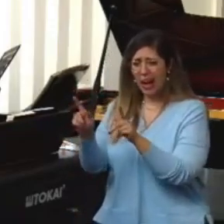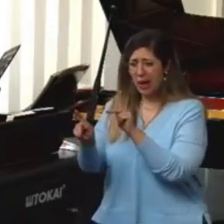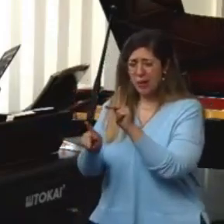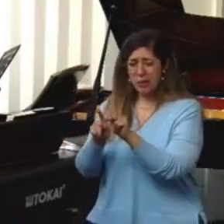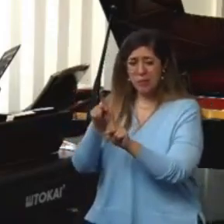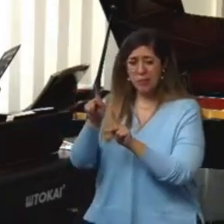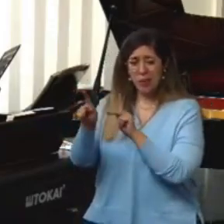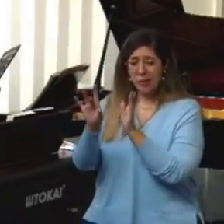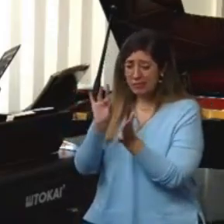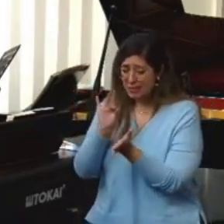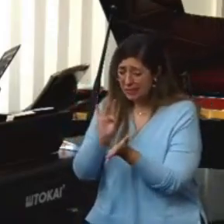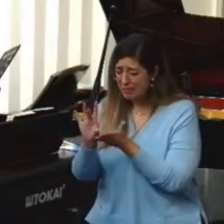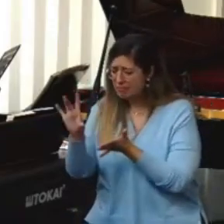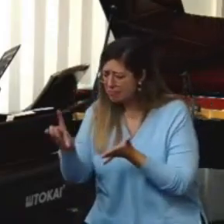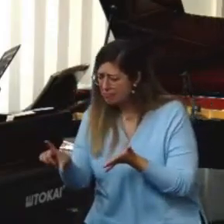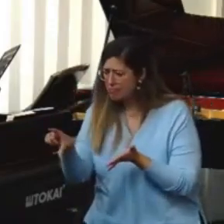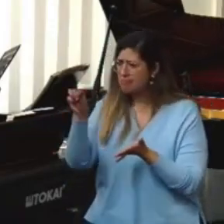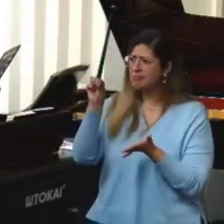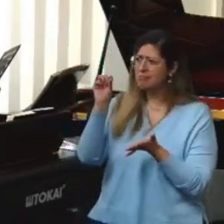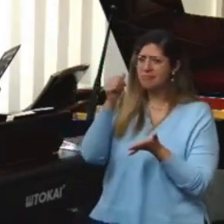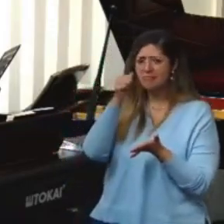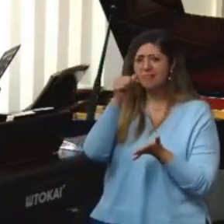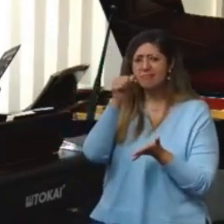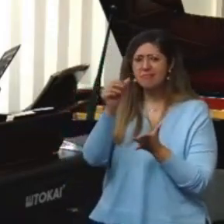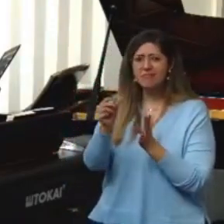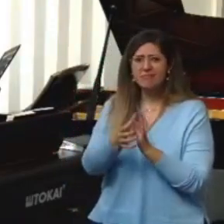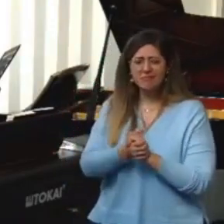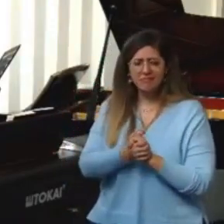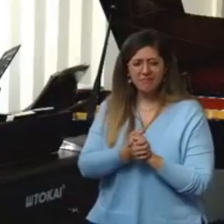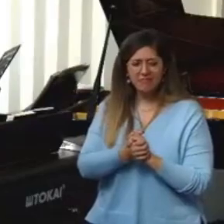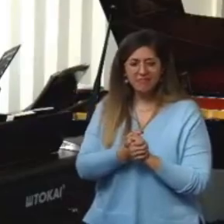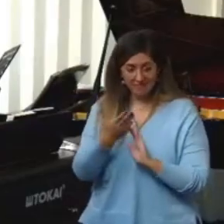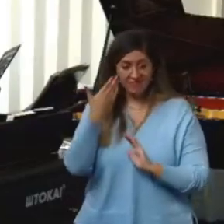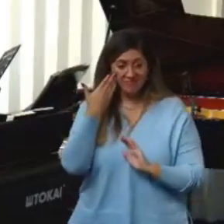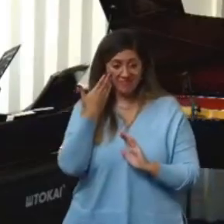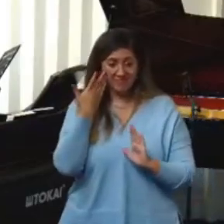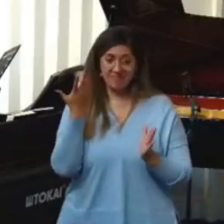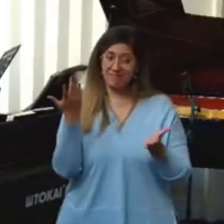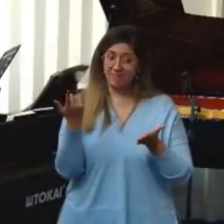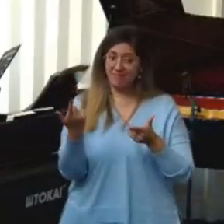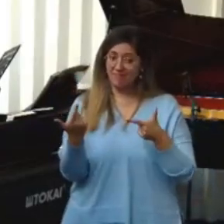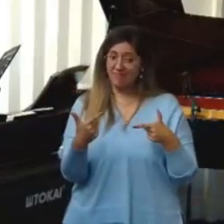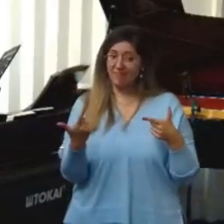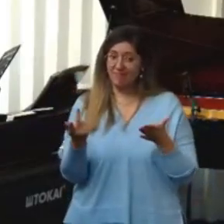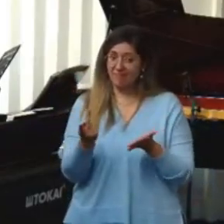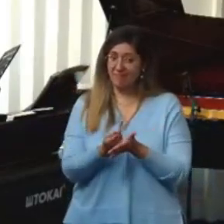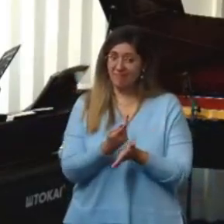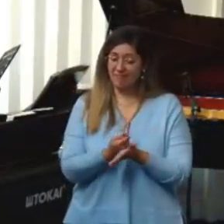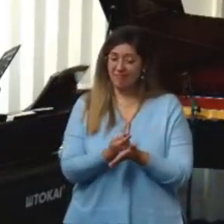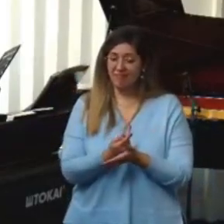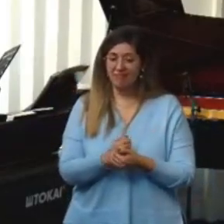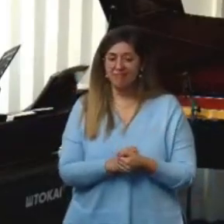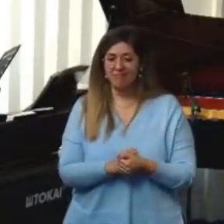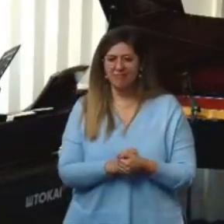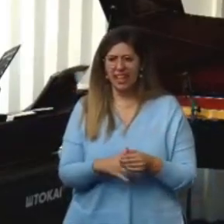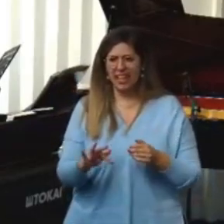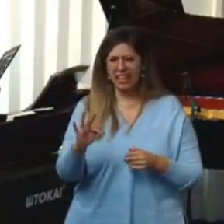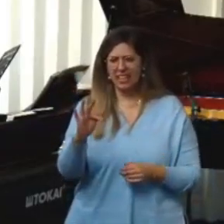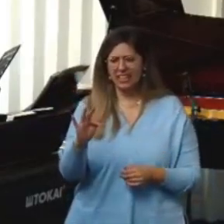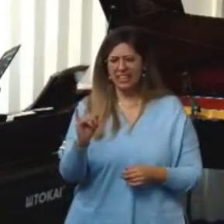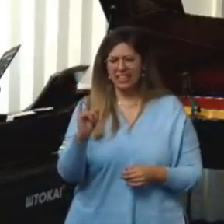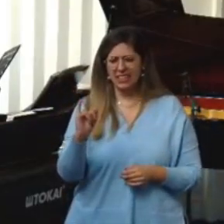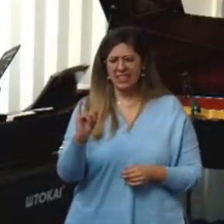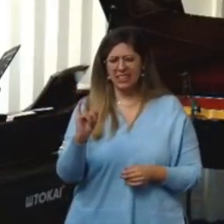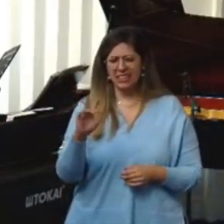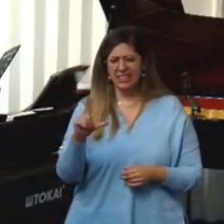40 anos aproximadamente, o povo de Deus está sendo dominado por inimigos, pelos filisteus.